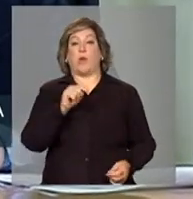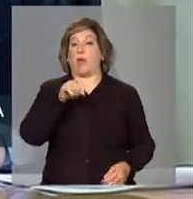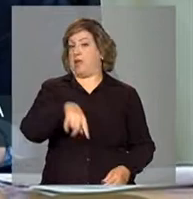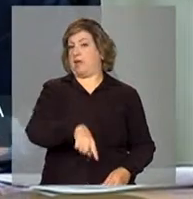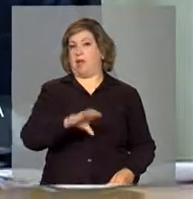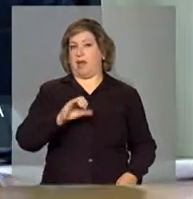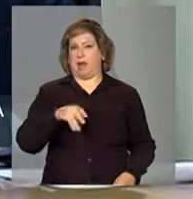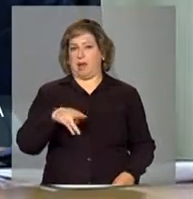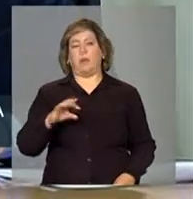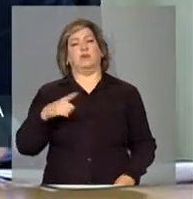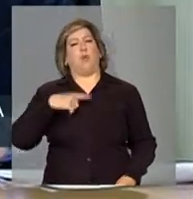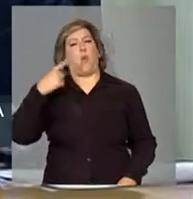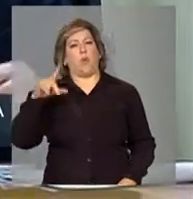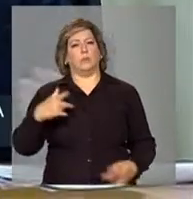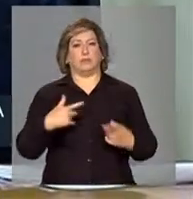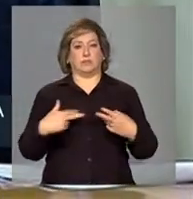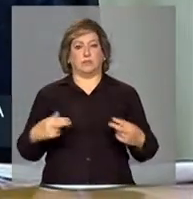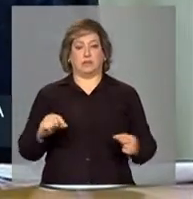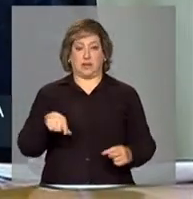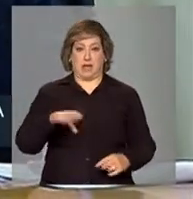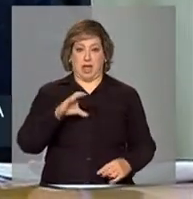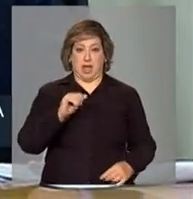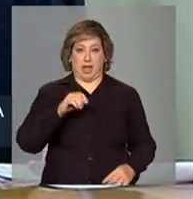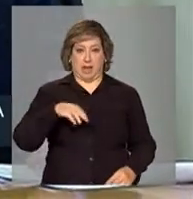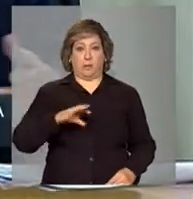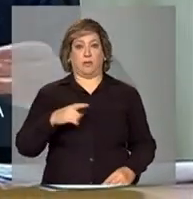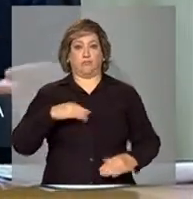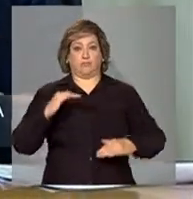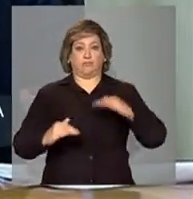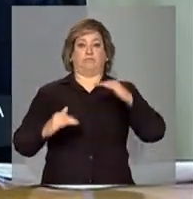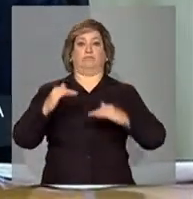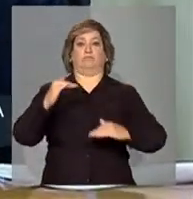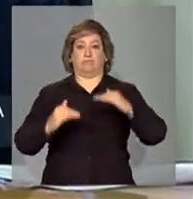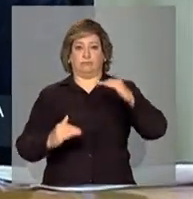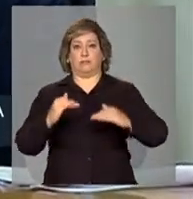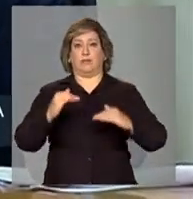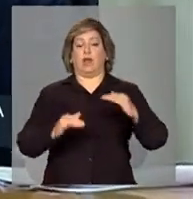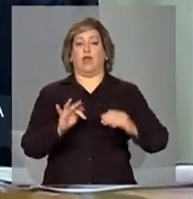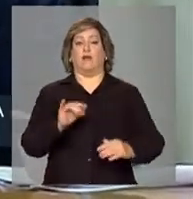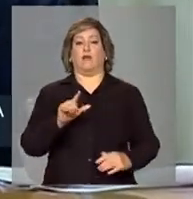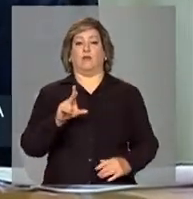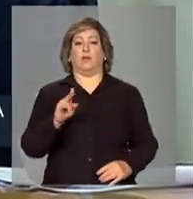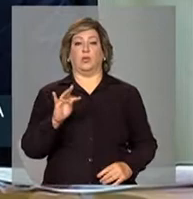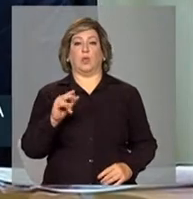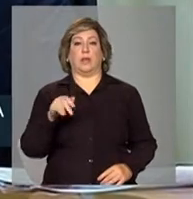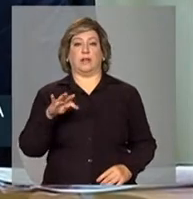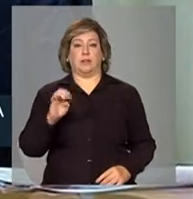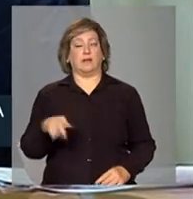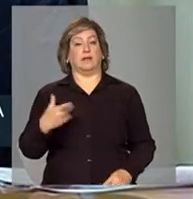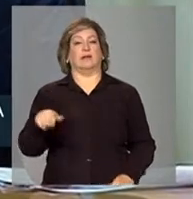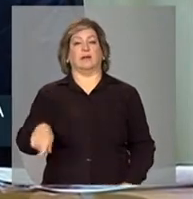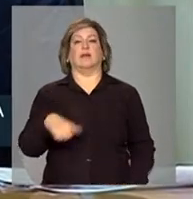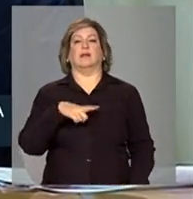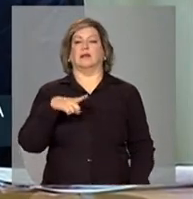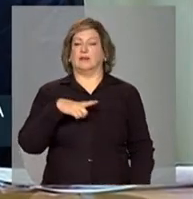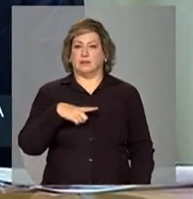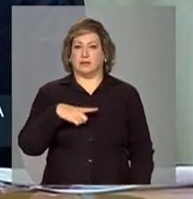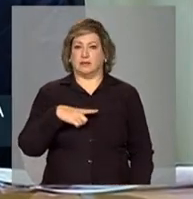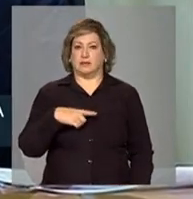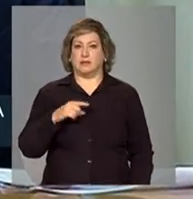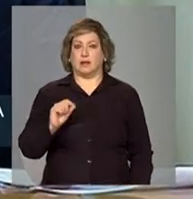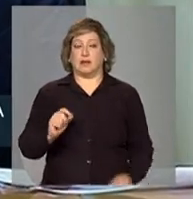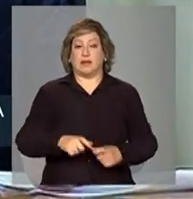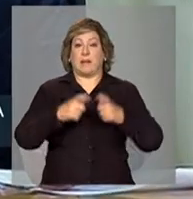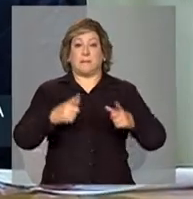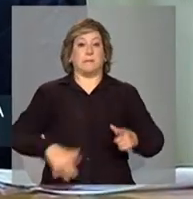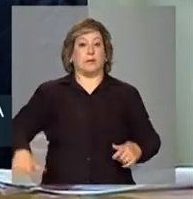câmbio né então o câmbio é um câmbio flutuante como nós temos insistido e nesse momento o câmbio de todos